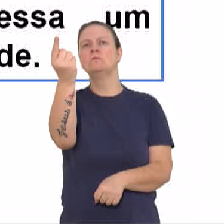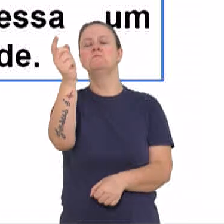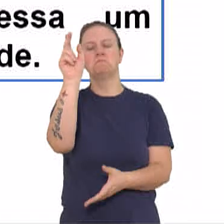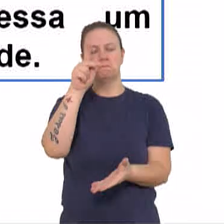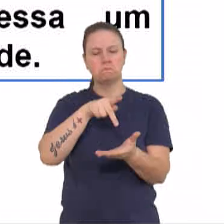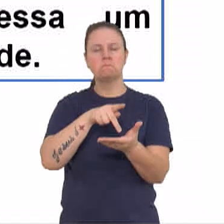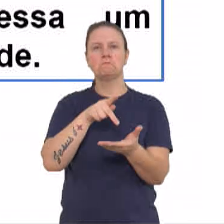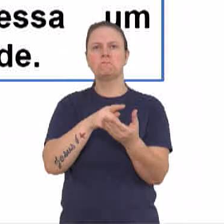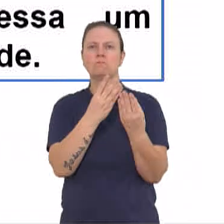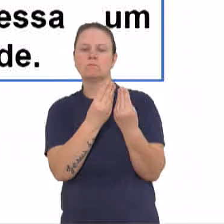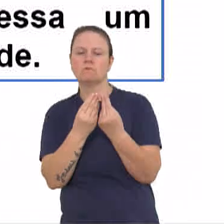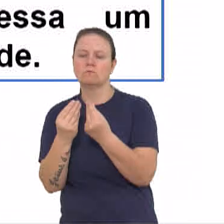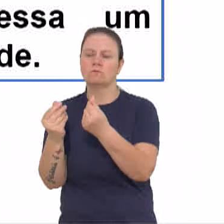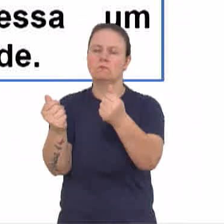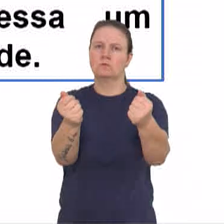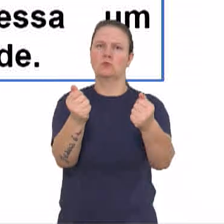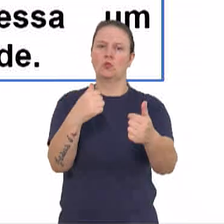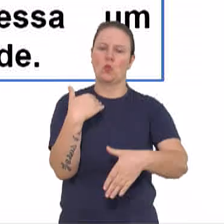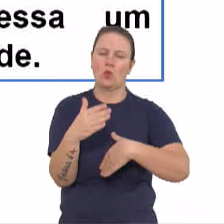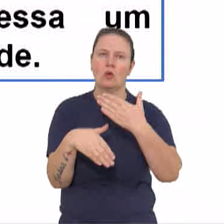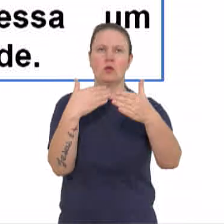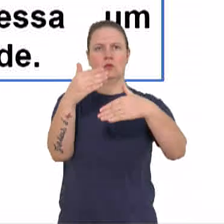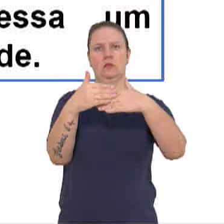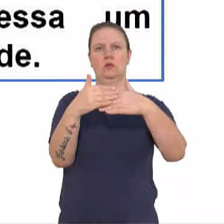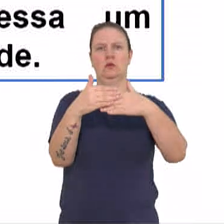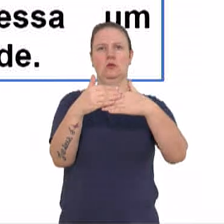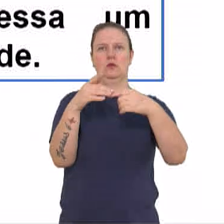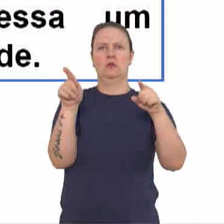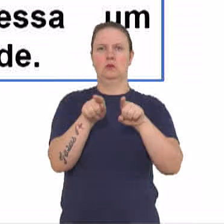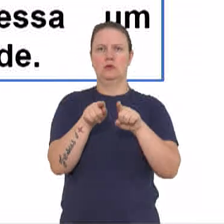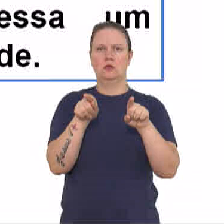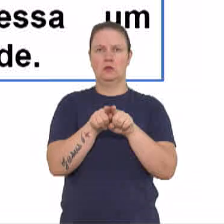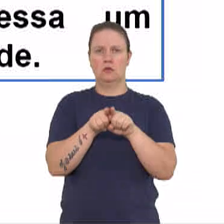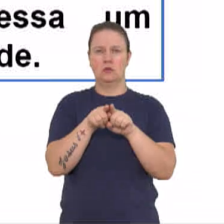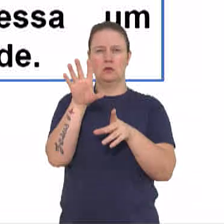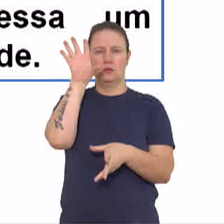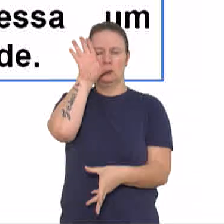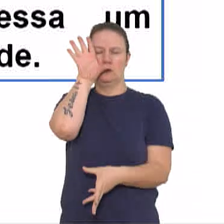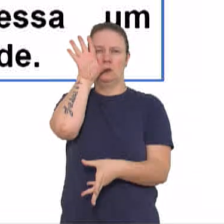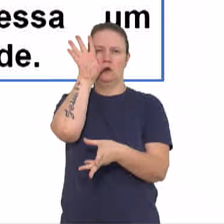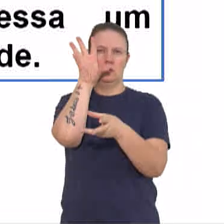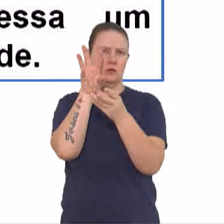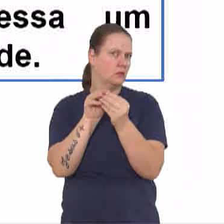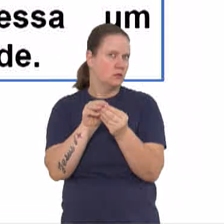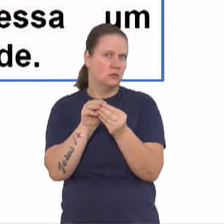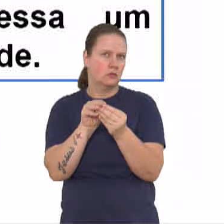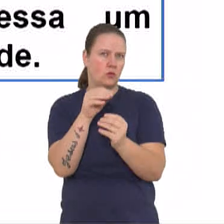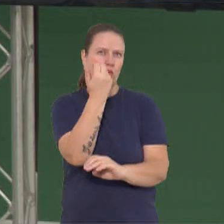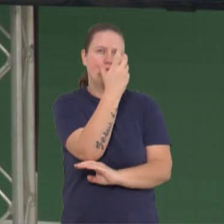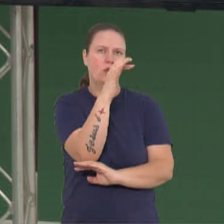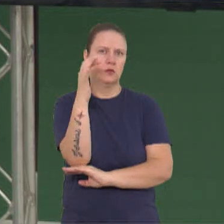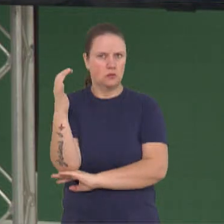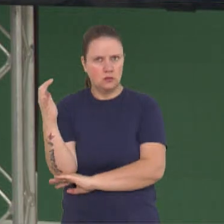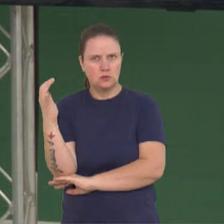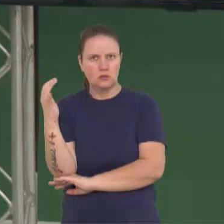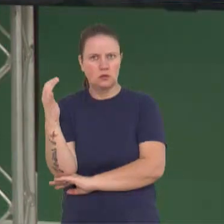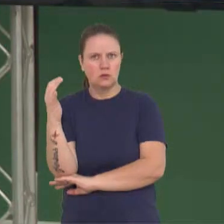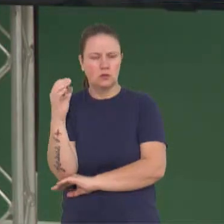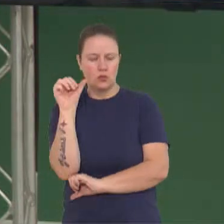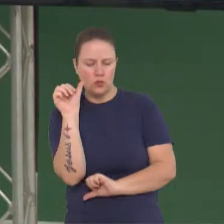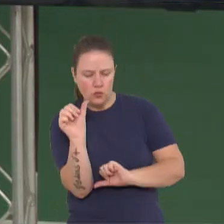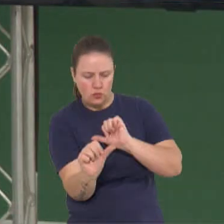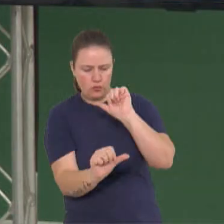sua essência como um processo. O Hegel vai entender a natureza como esse processo de constante